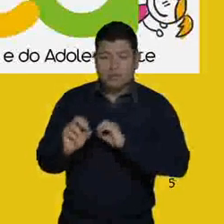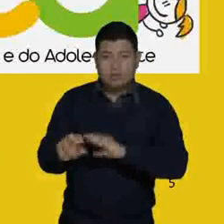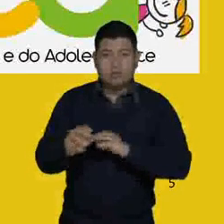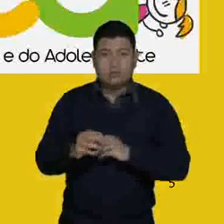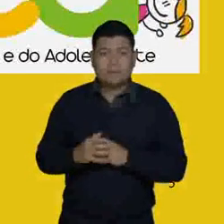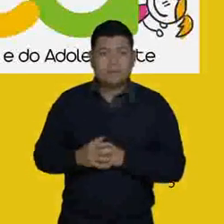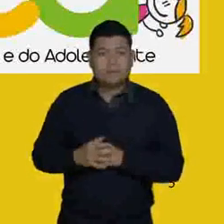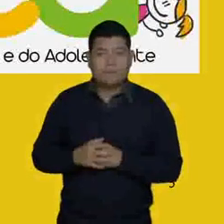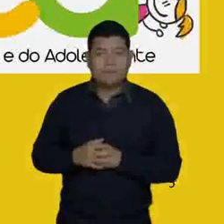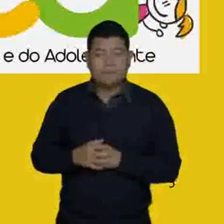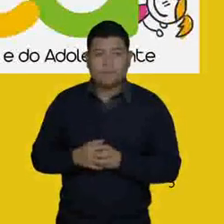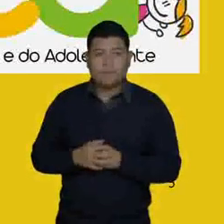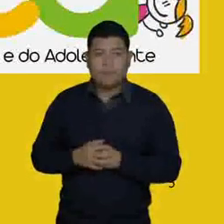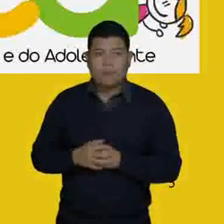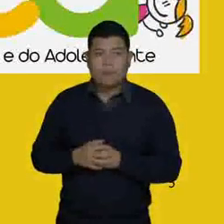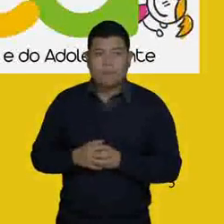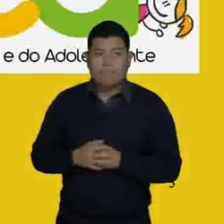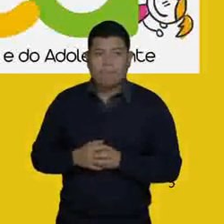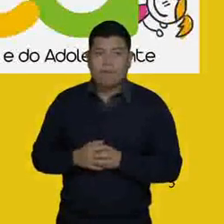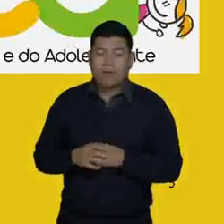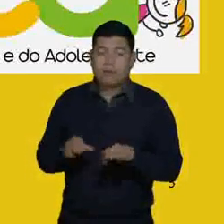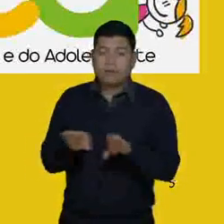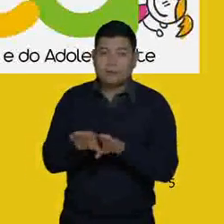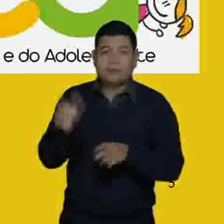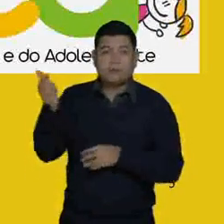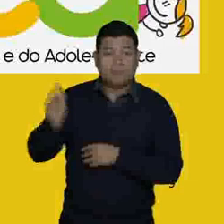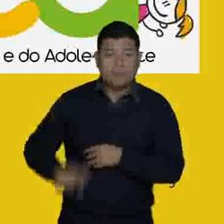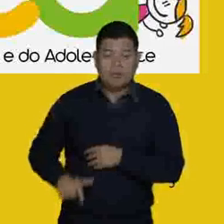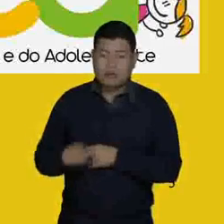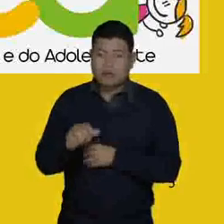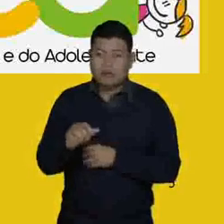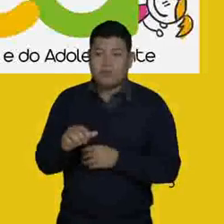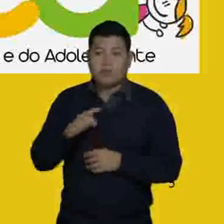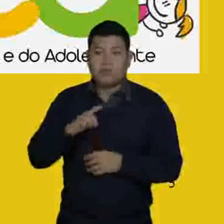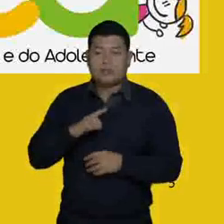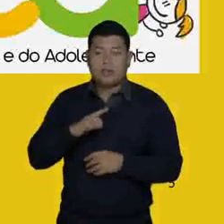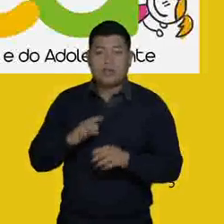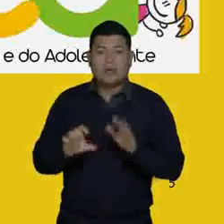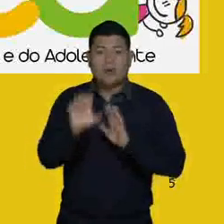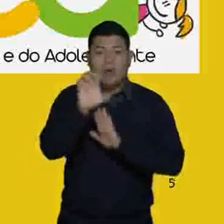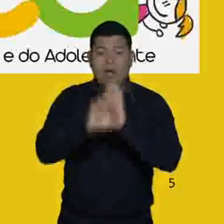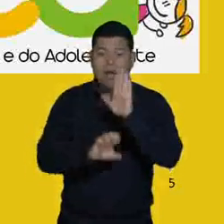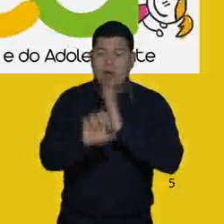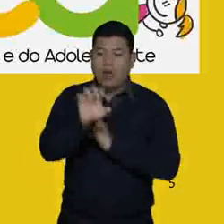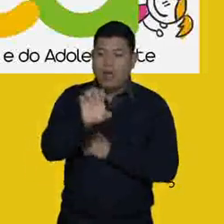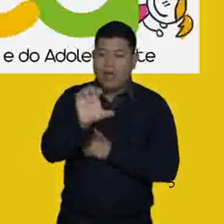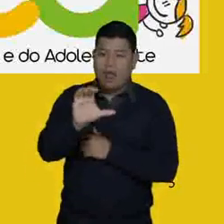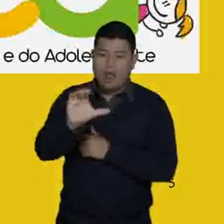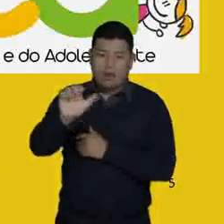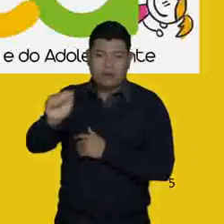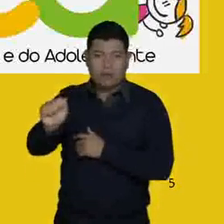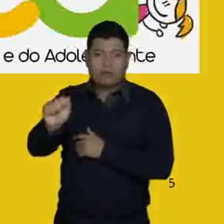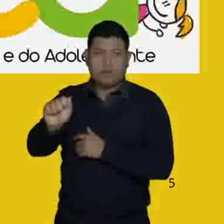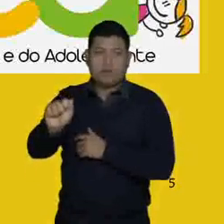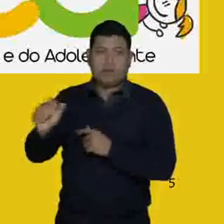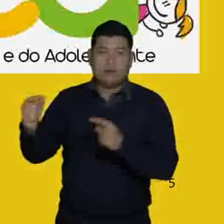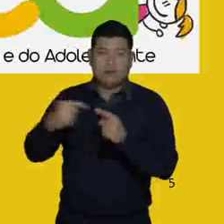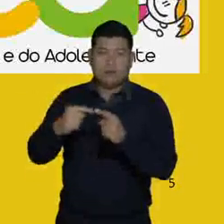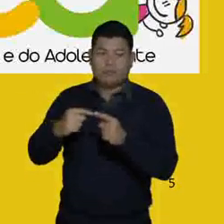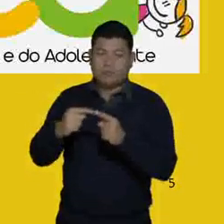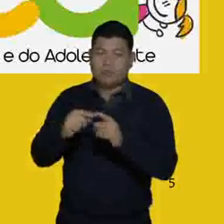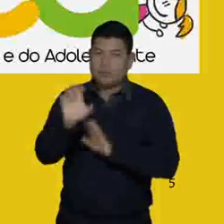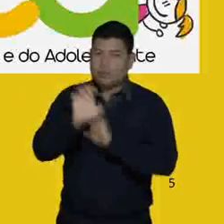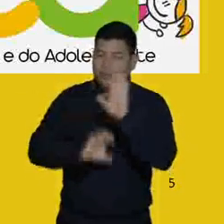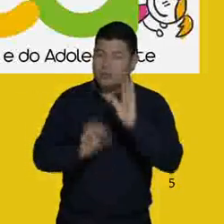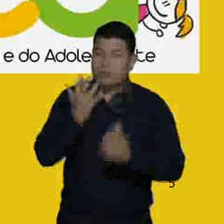ensino nós temos o eca que é o Estatuto da Criança e do Adolescente que é de 1990 que